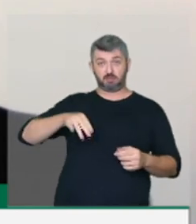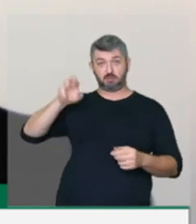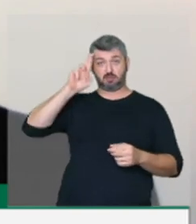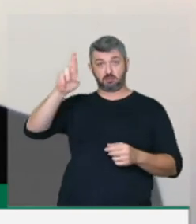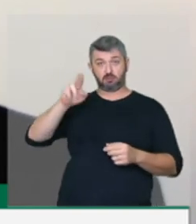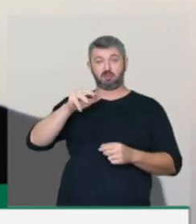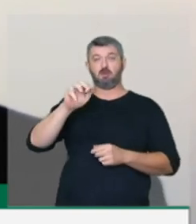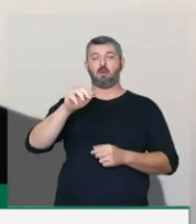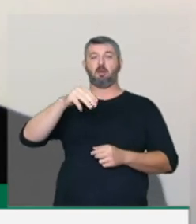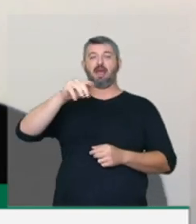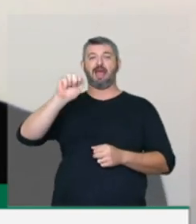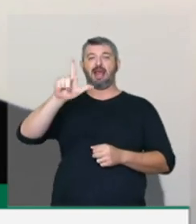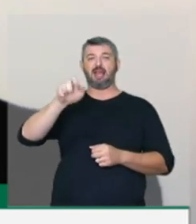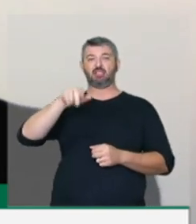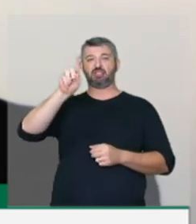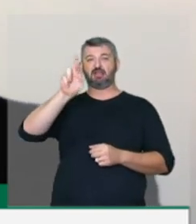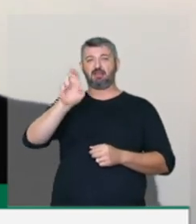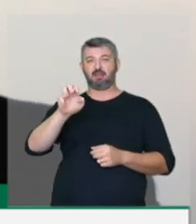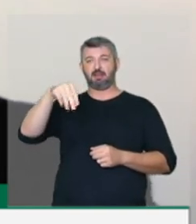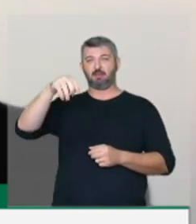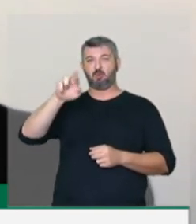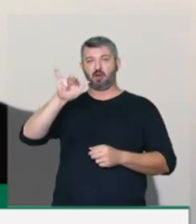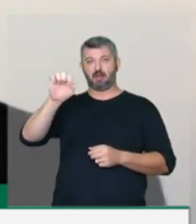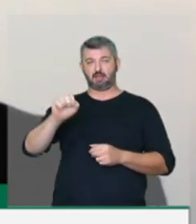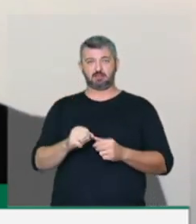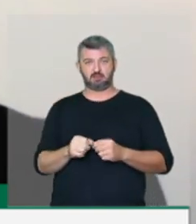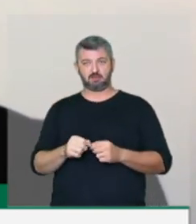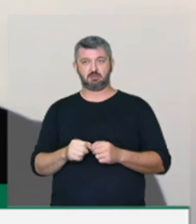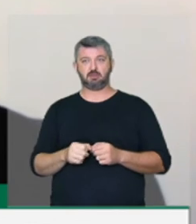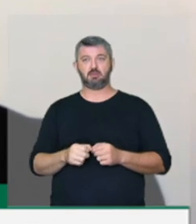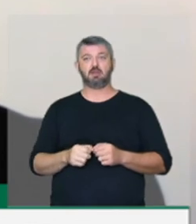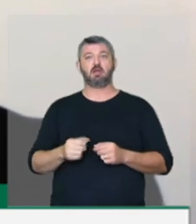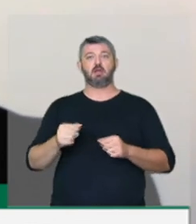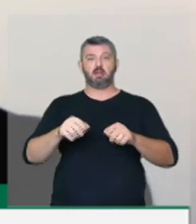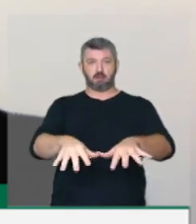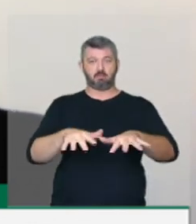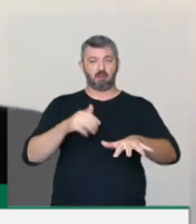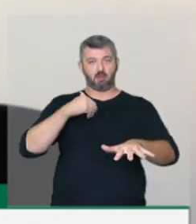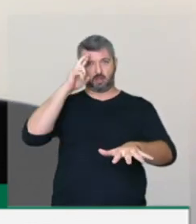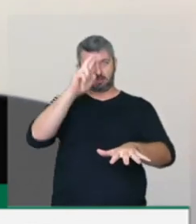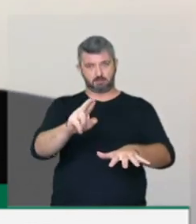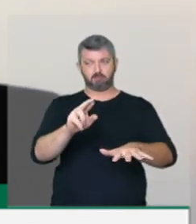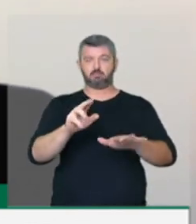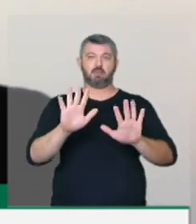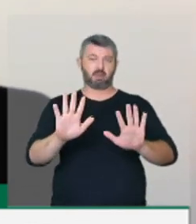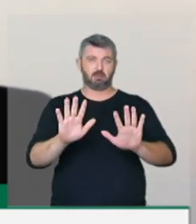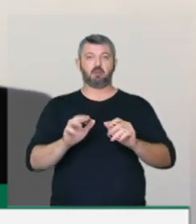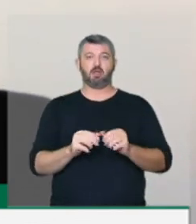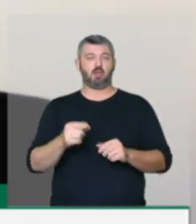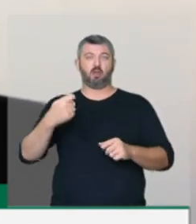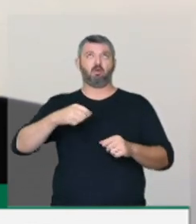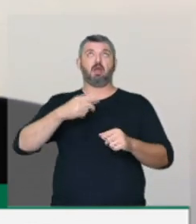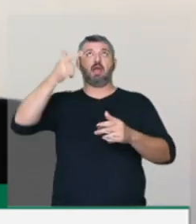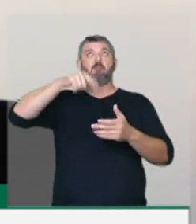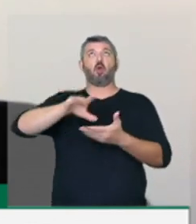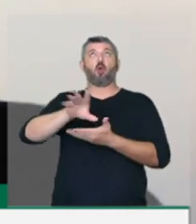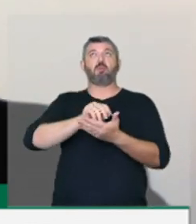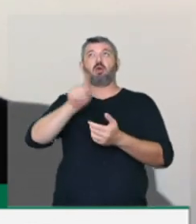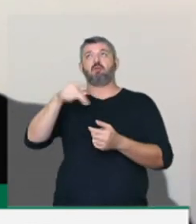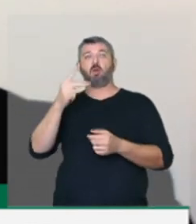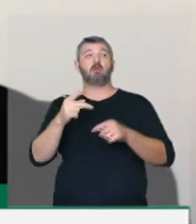senhor Alexandre de Moraes. Não o farei em respeito ao plenário, uma vez que já foram ditas pelo deputado